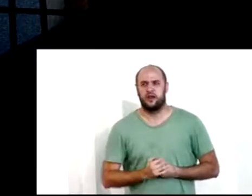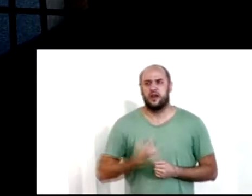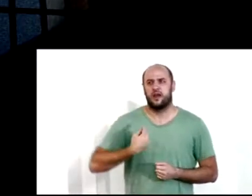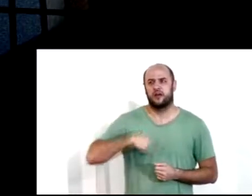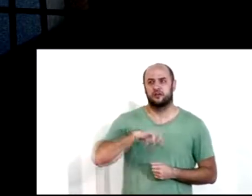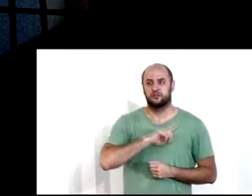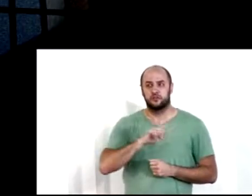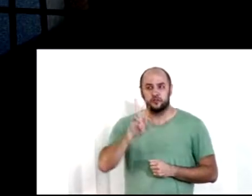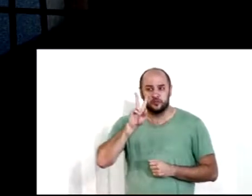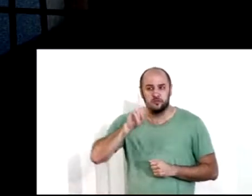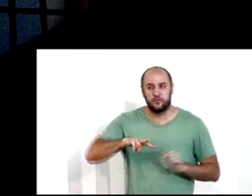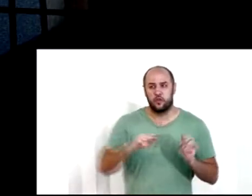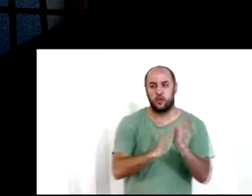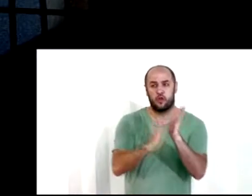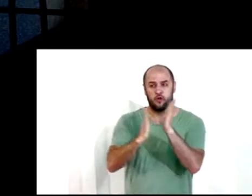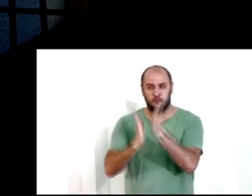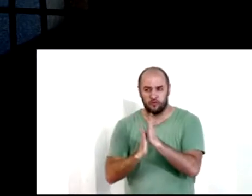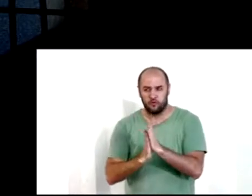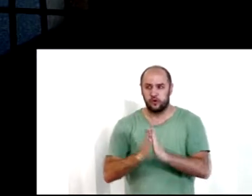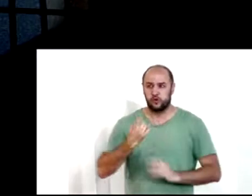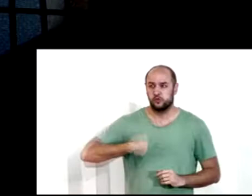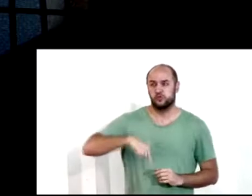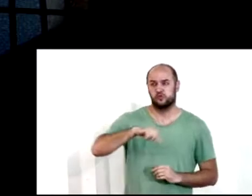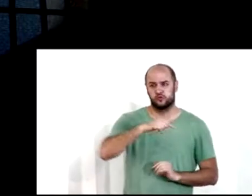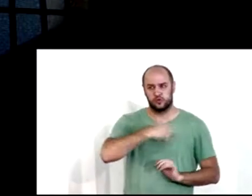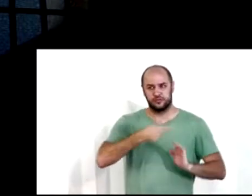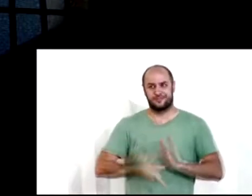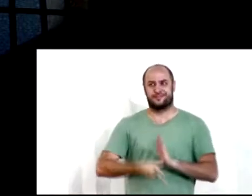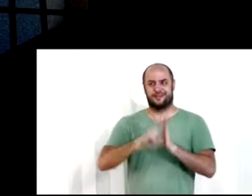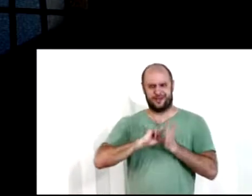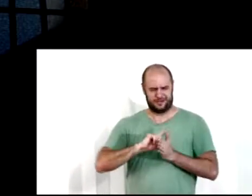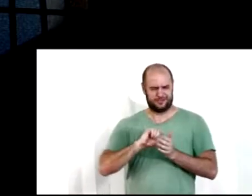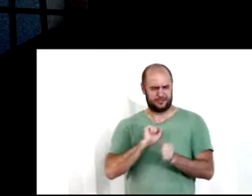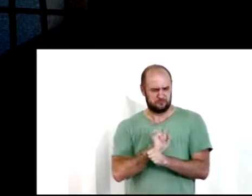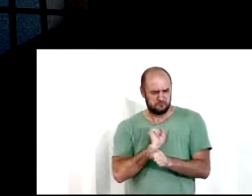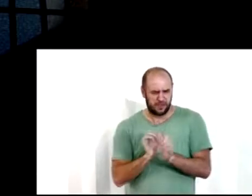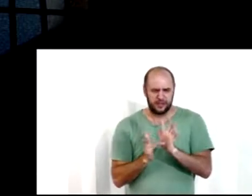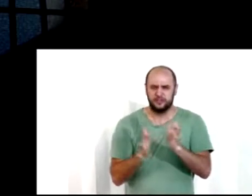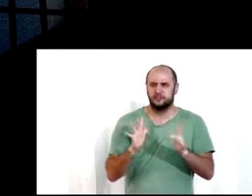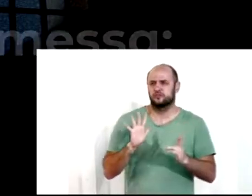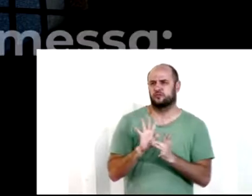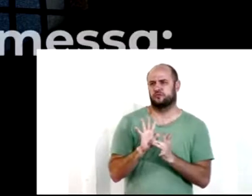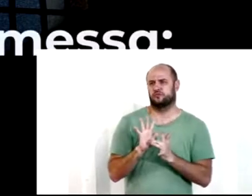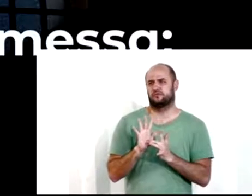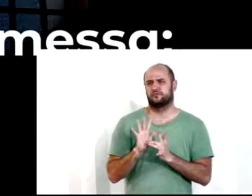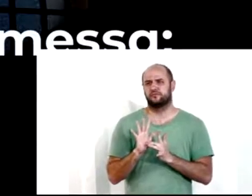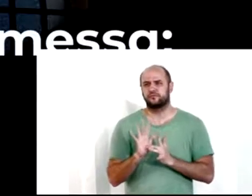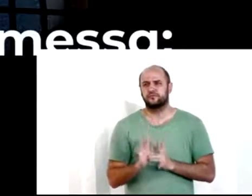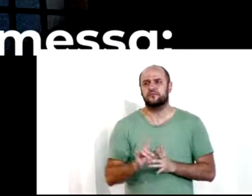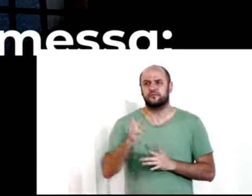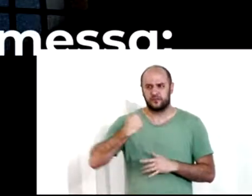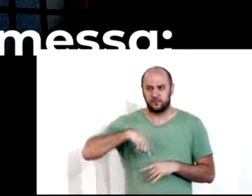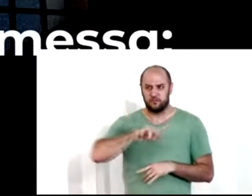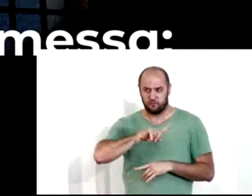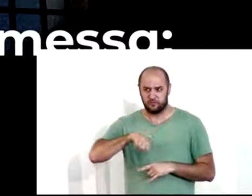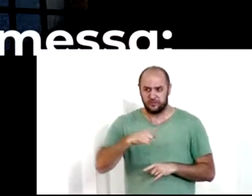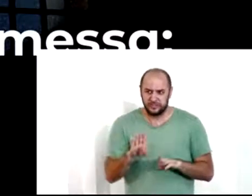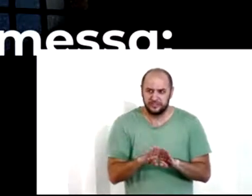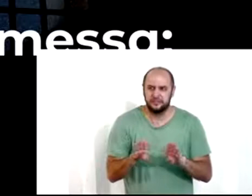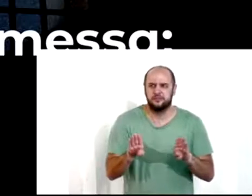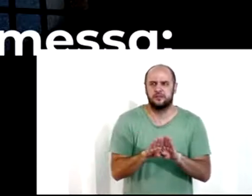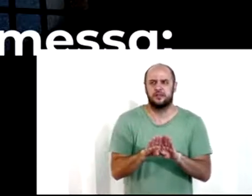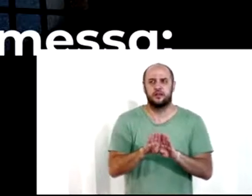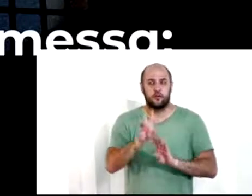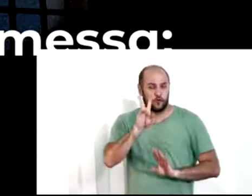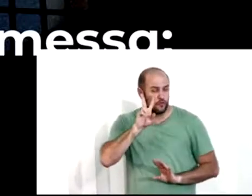sermos para o louvor da sua glória, nós, os que de antemão esperamos em Cristo, em quem também vós,